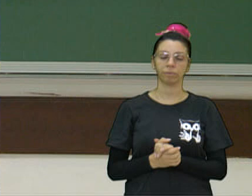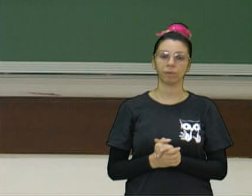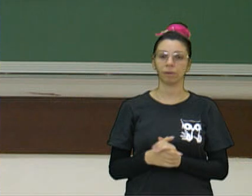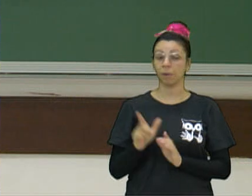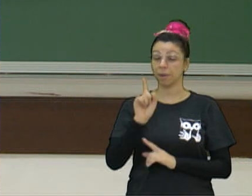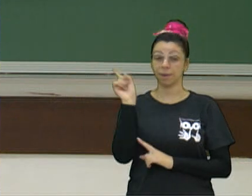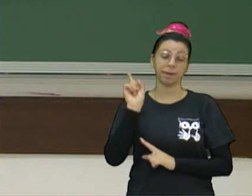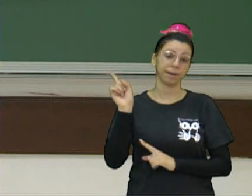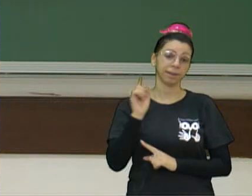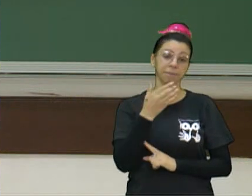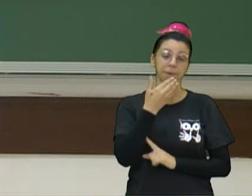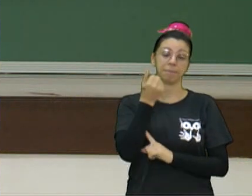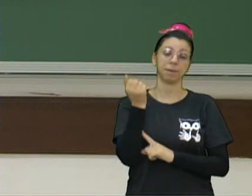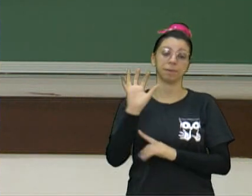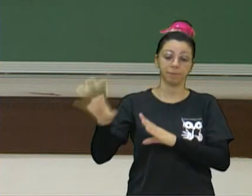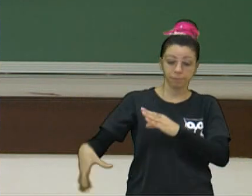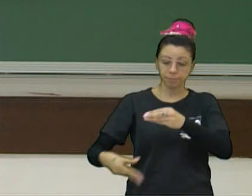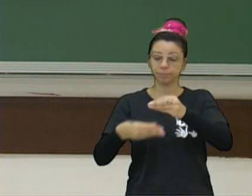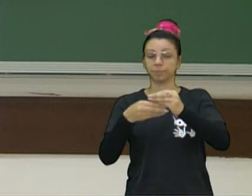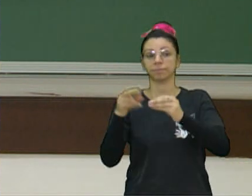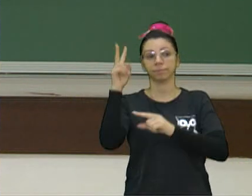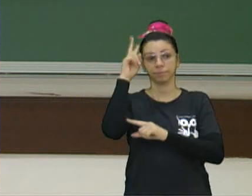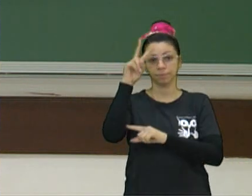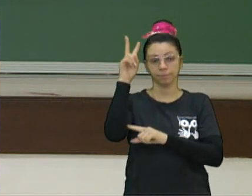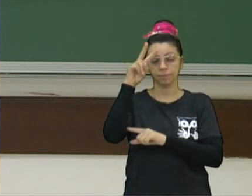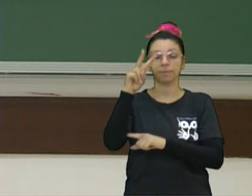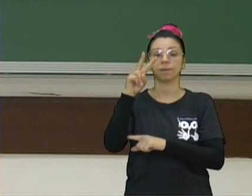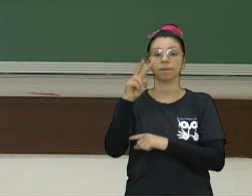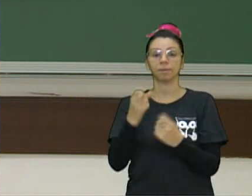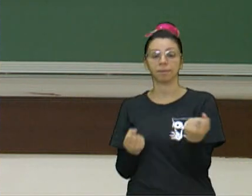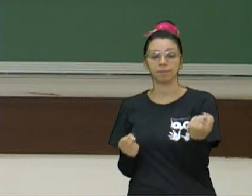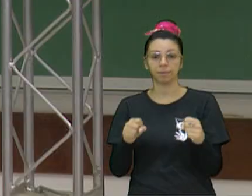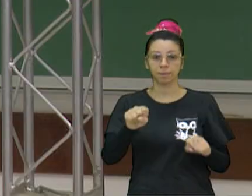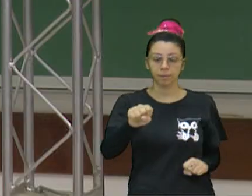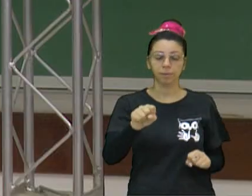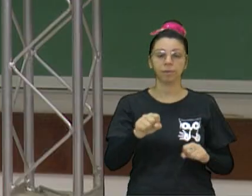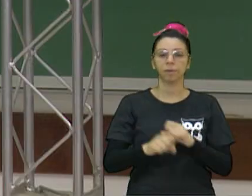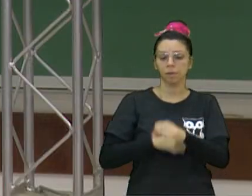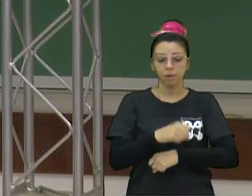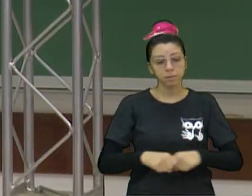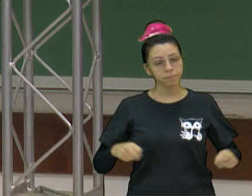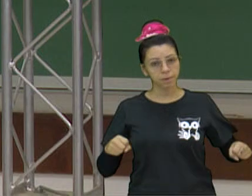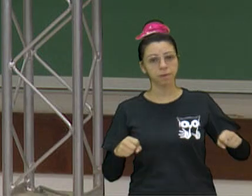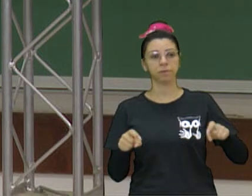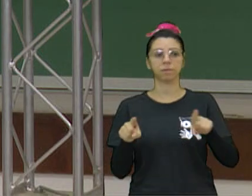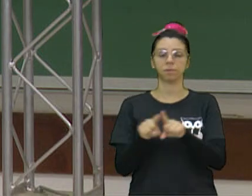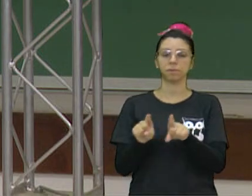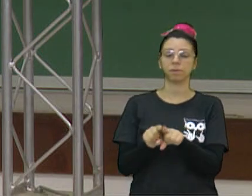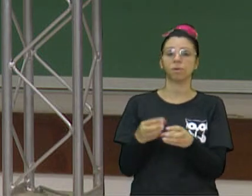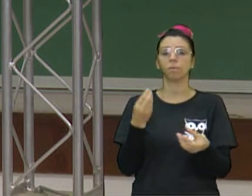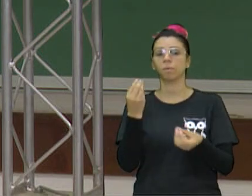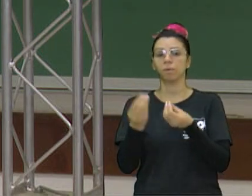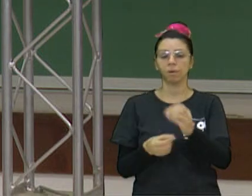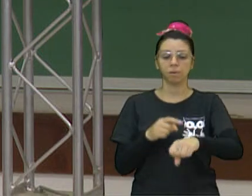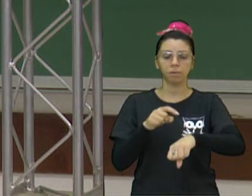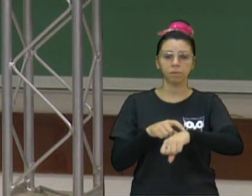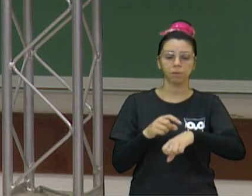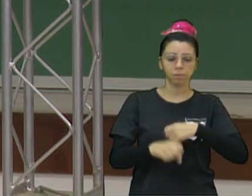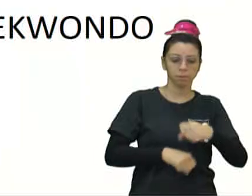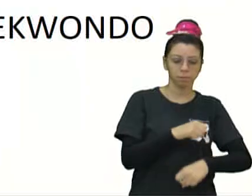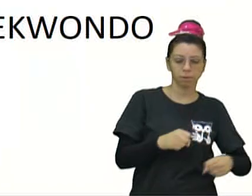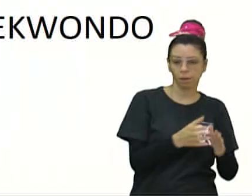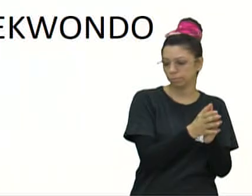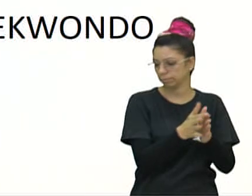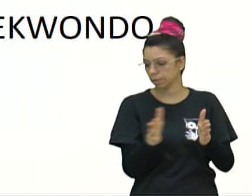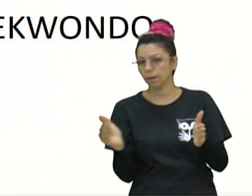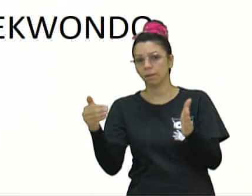aula, né, para incrementar mais a aula, histórias do Taekwondo, as faixas do Taekwondo, que o tempo que leva entre uma faixa e outra, né?